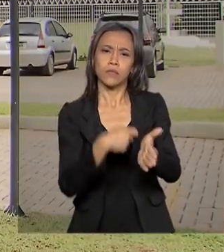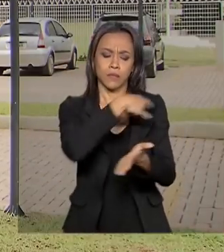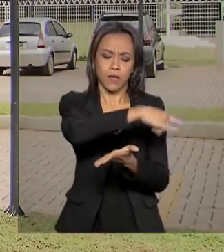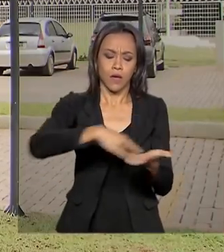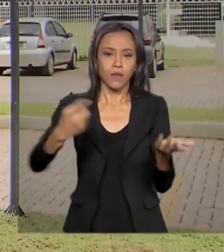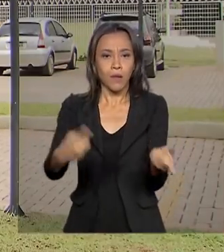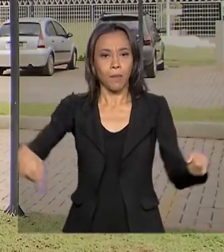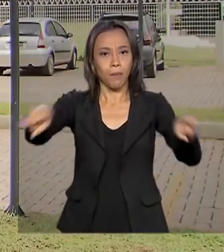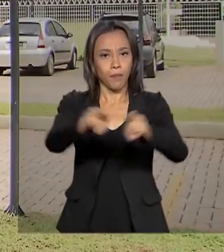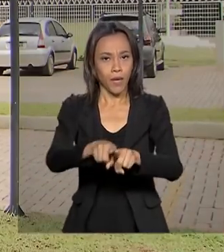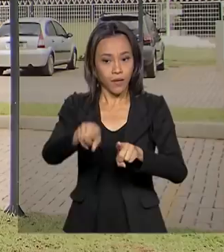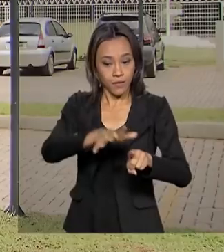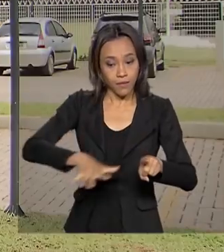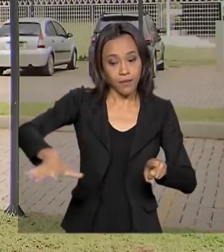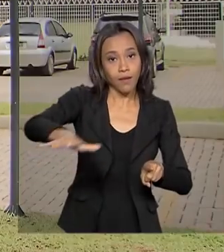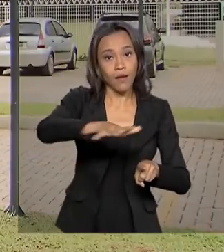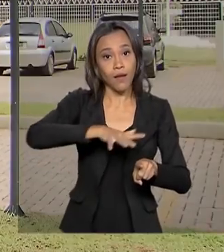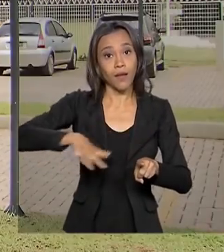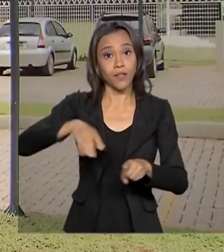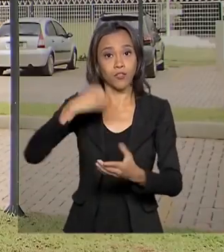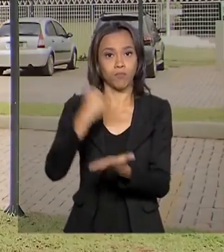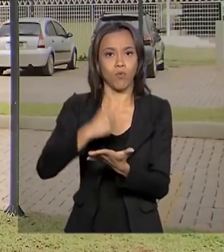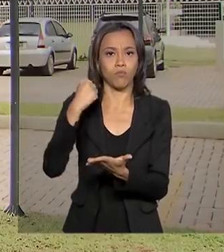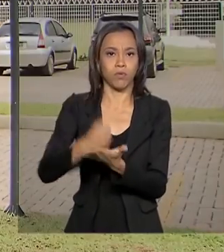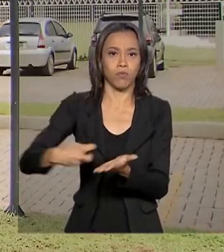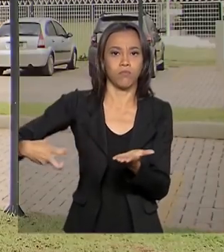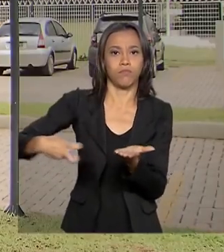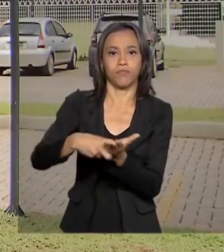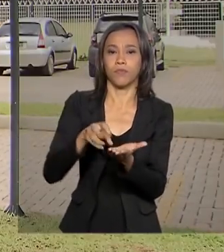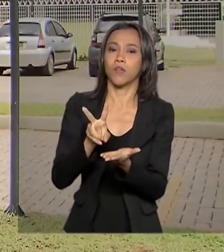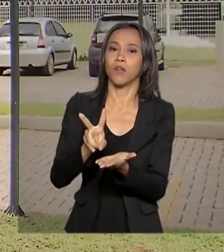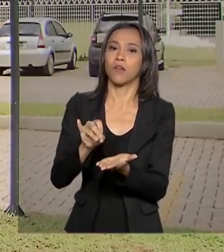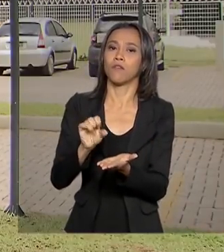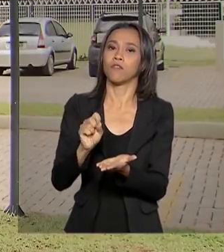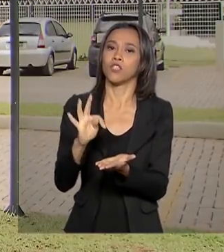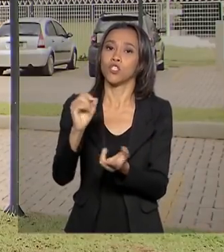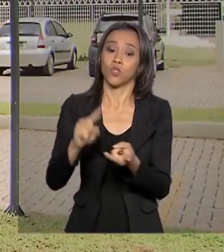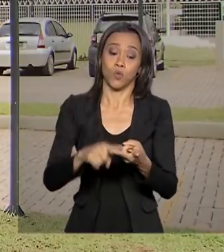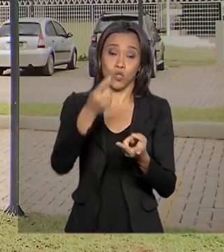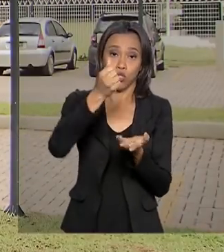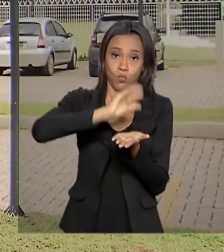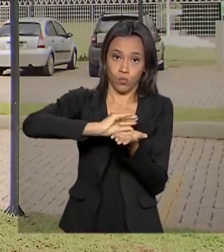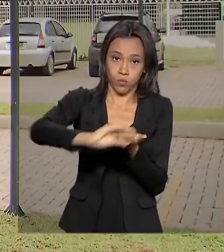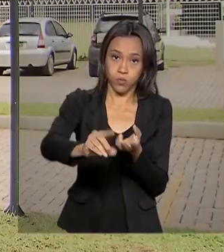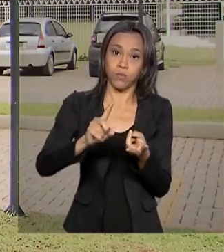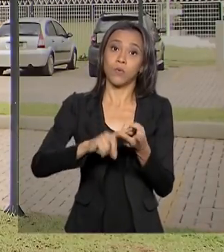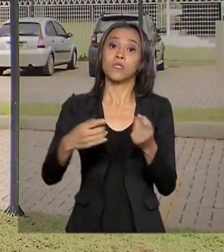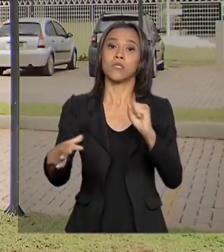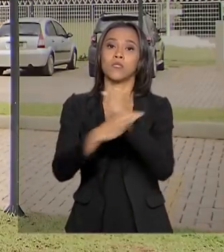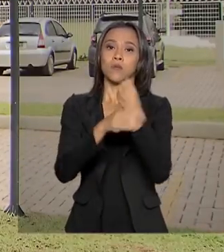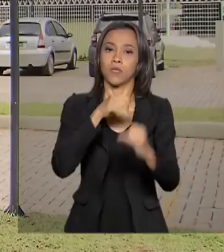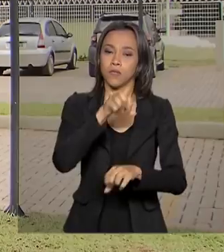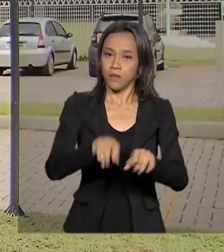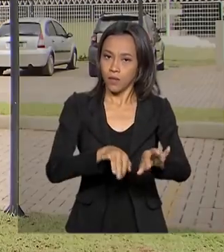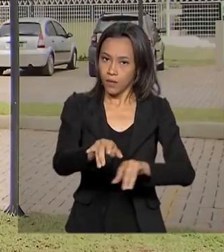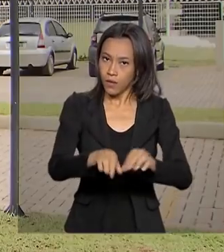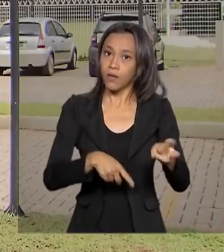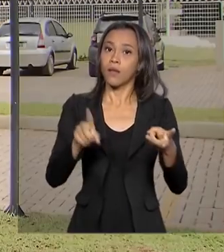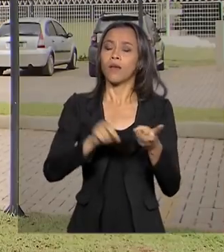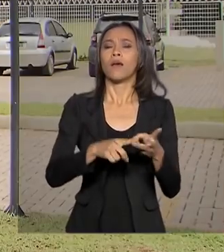cooperação nas áreas de facilitação de vistos e investimentos, segurança cibernética, previdência social,